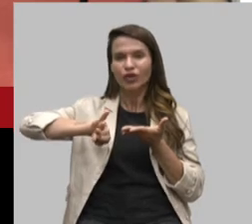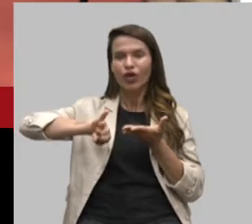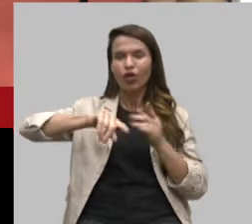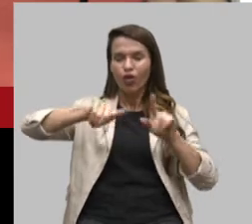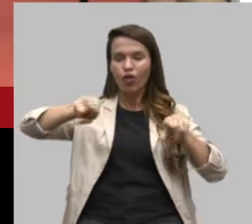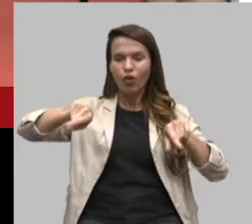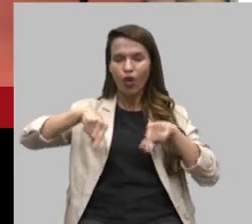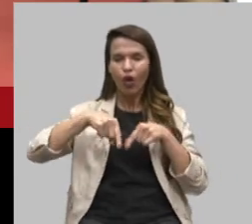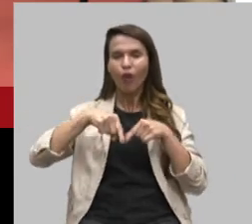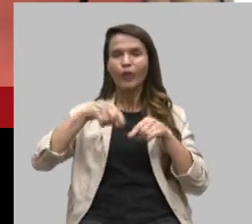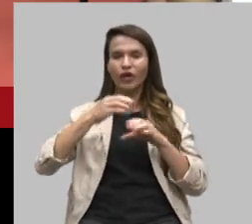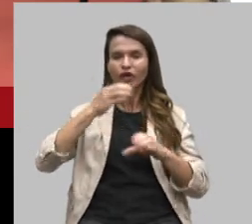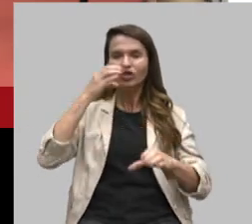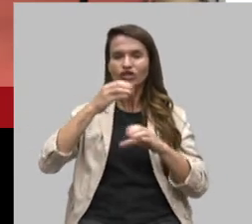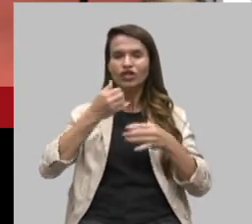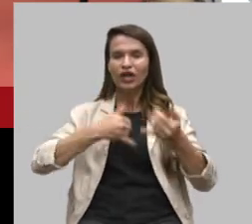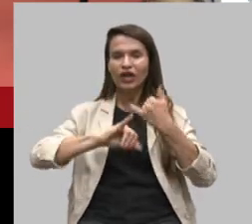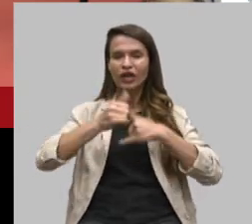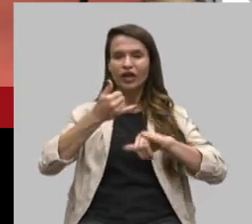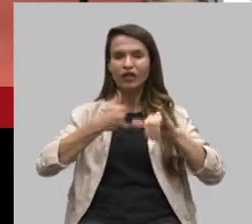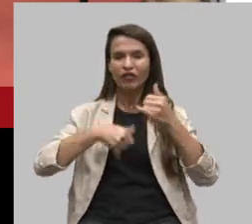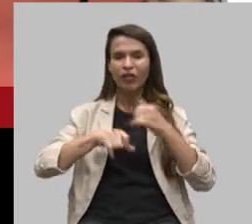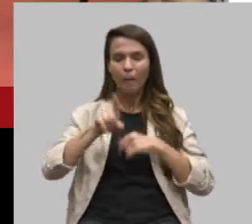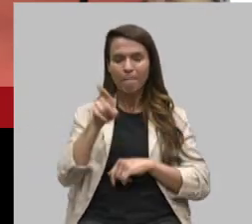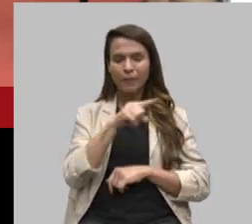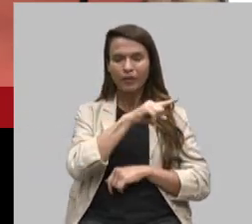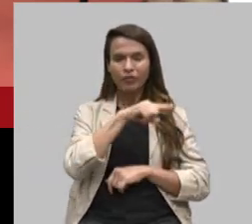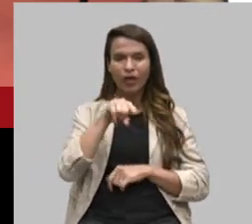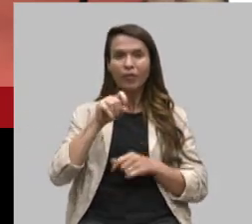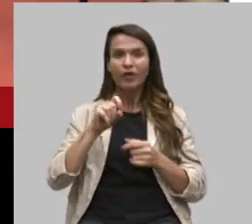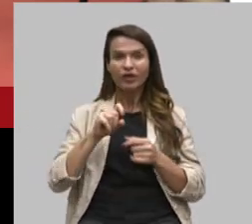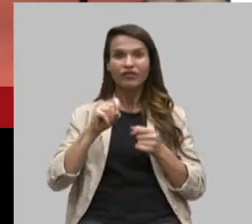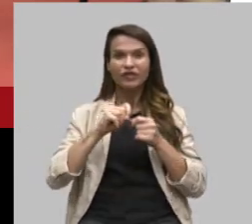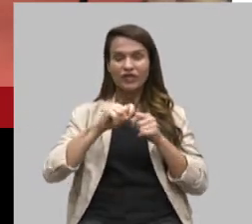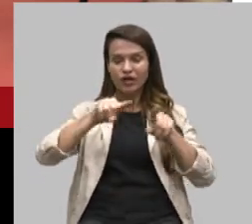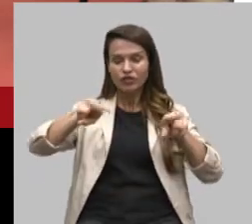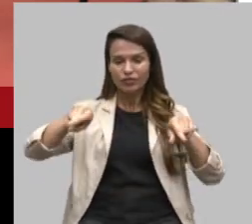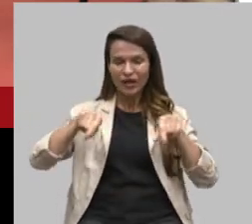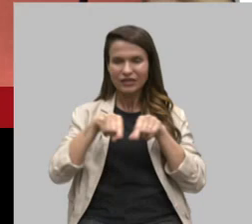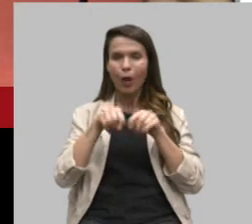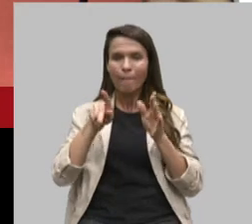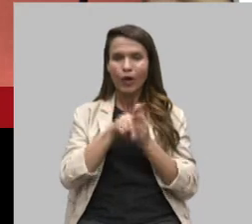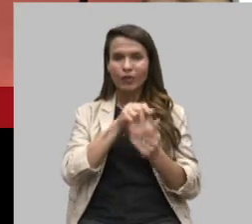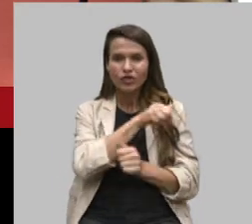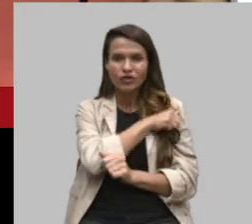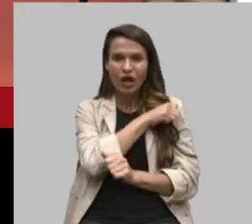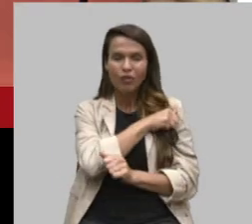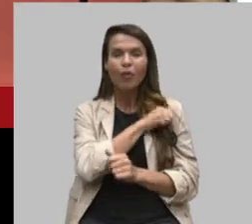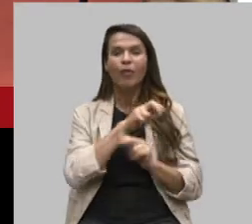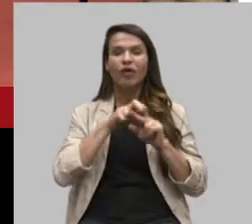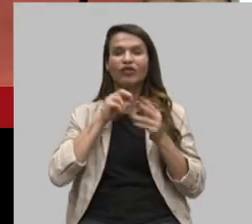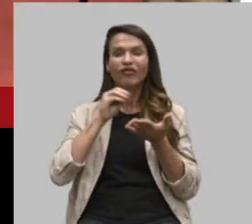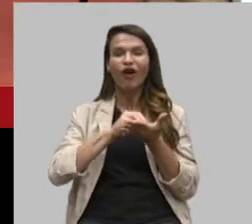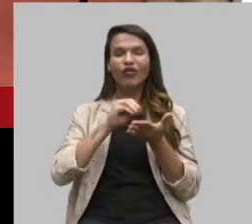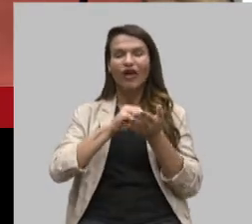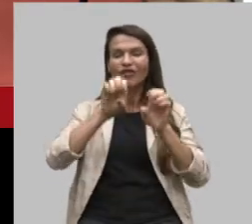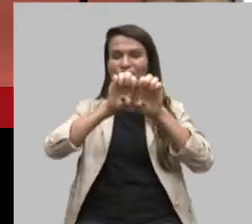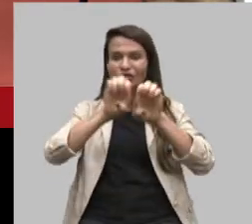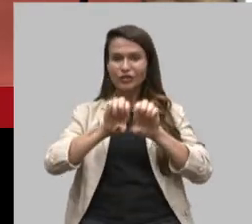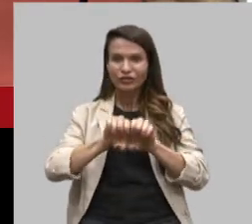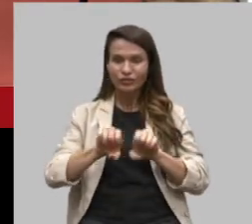química o laboratório de química foi desfeito para que fizesse uma sala de aula para os alunos porque faltava a infraestrutura da